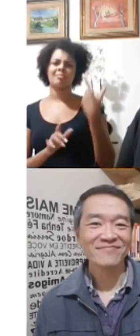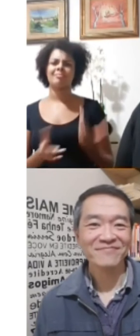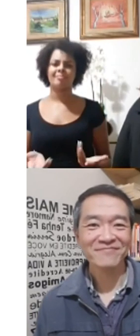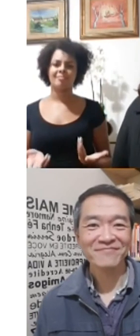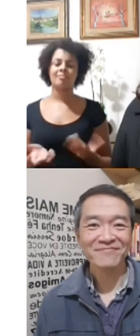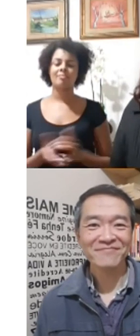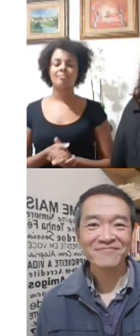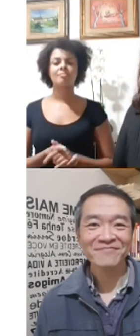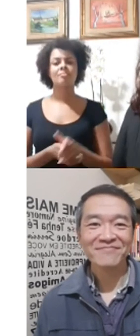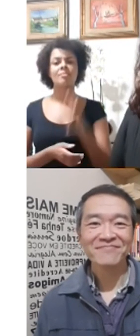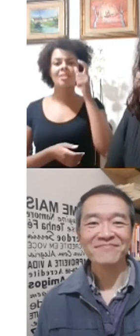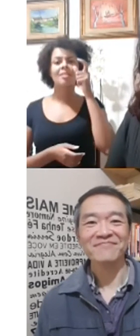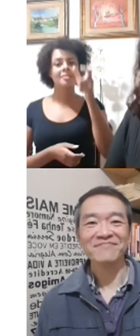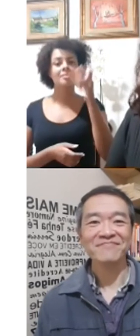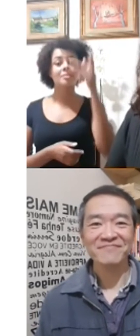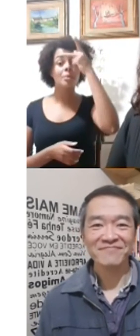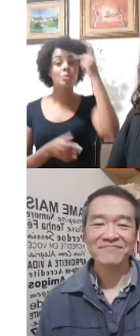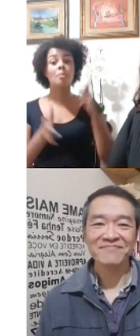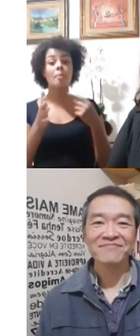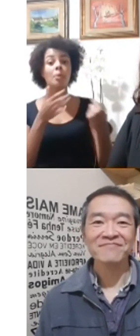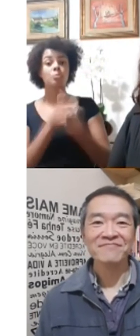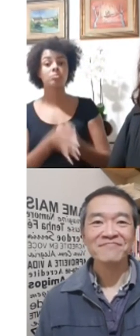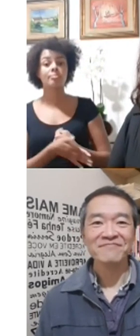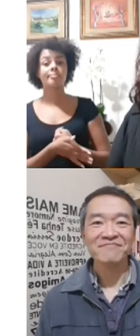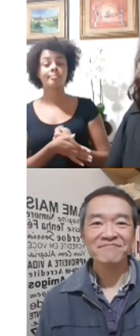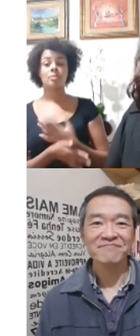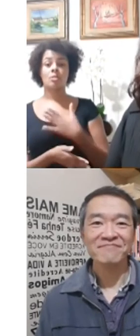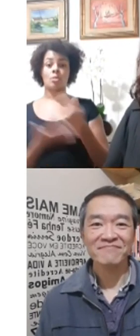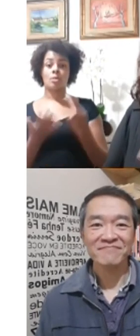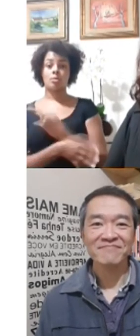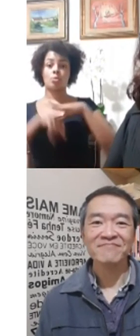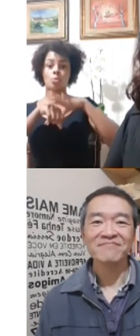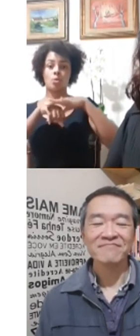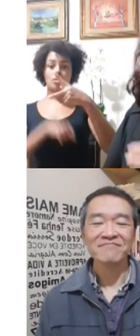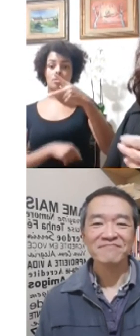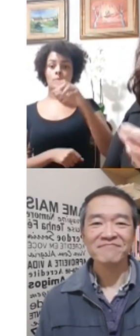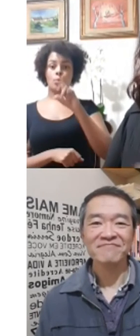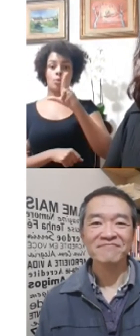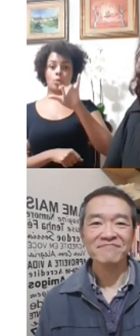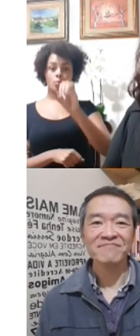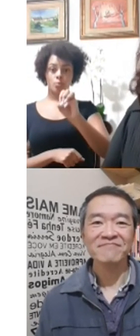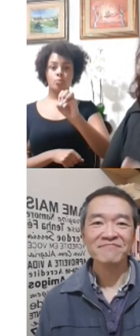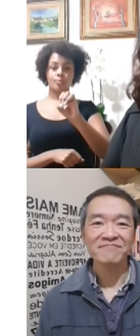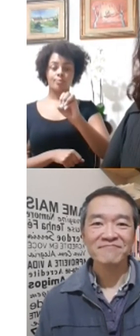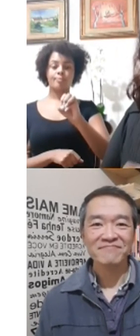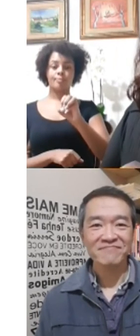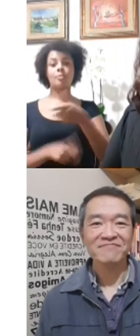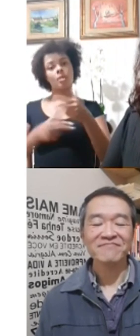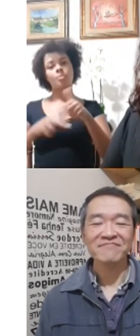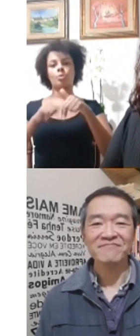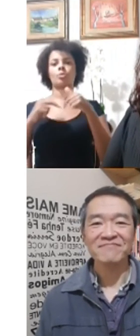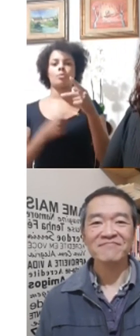Que interessante, porque as pessoas me perguntam muito isso. Meu caso foi pólio, eu tive poliomielite e sequela,